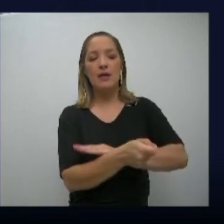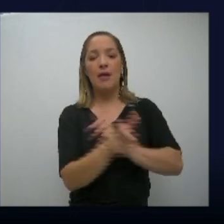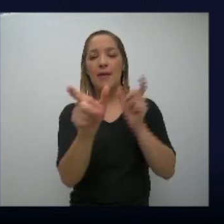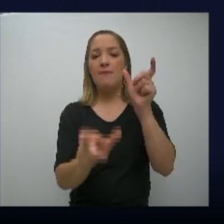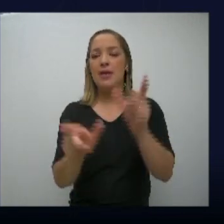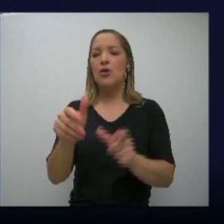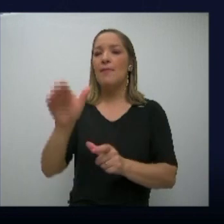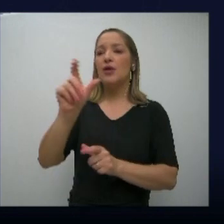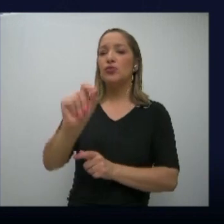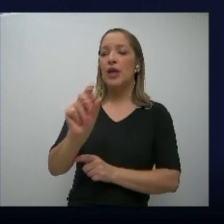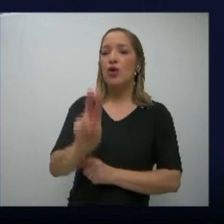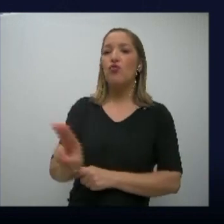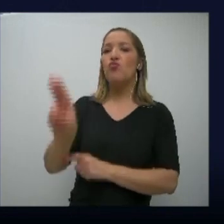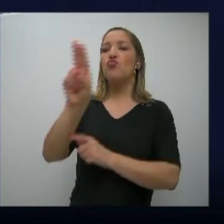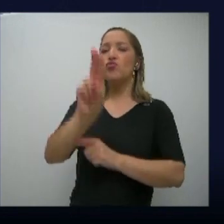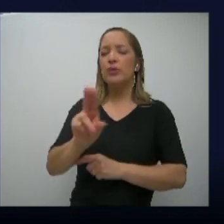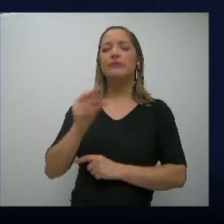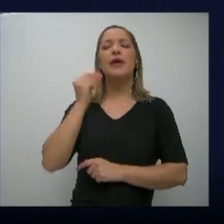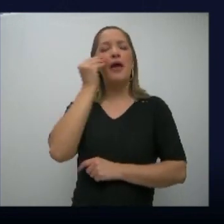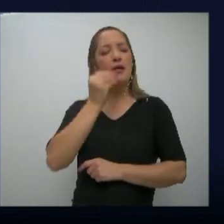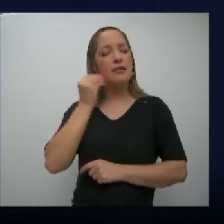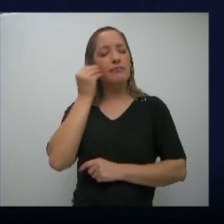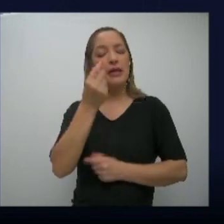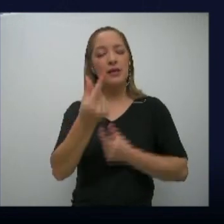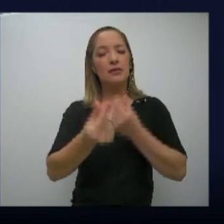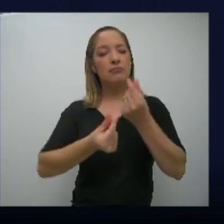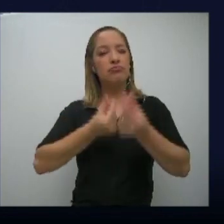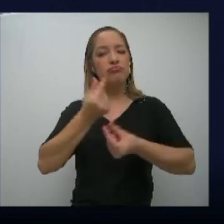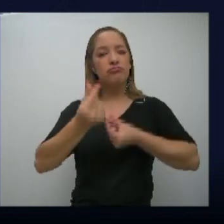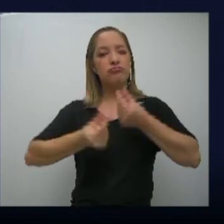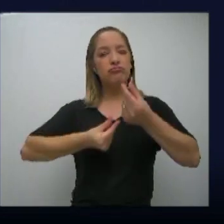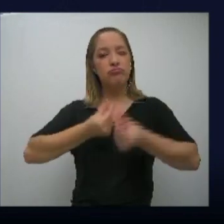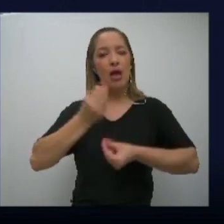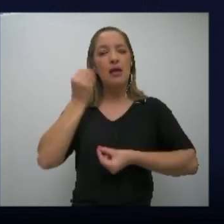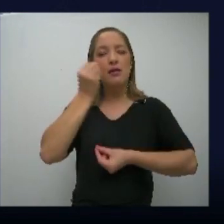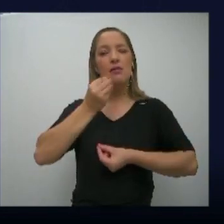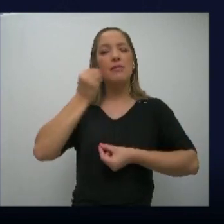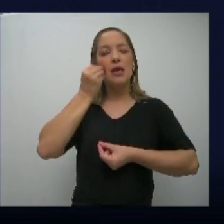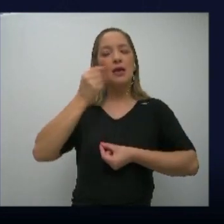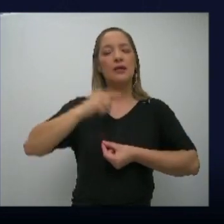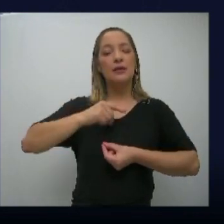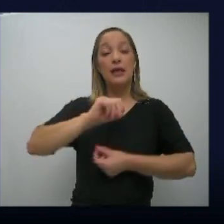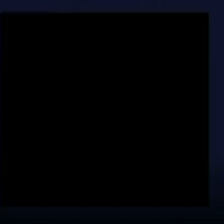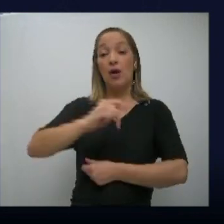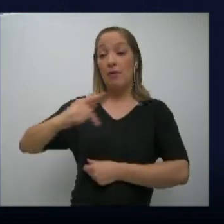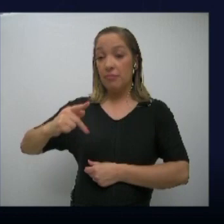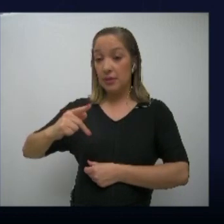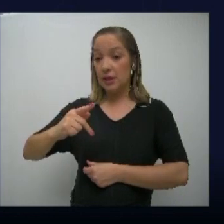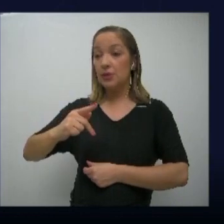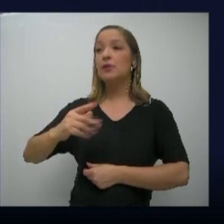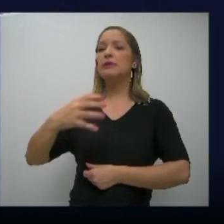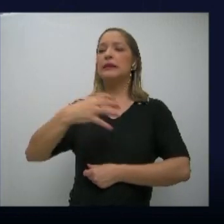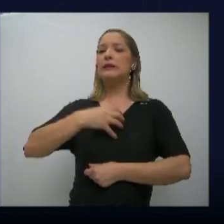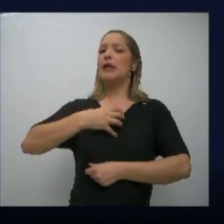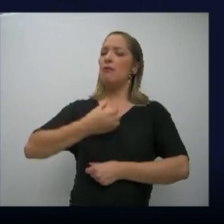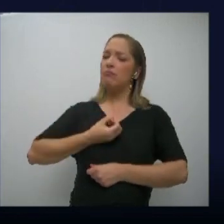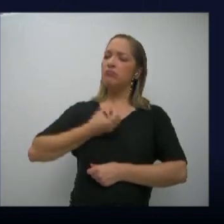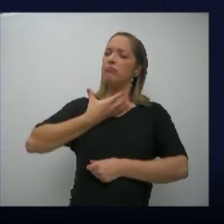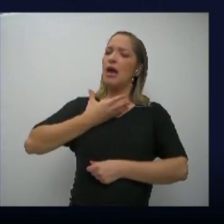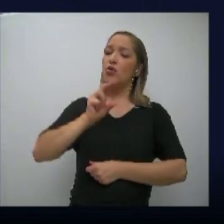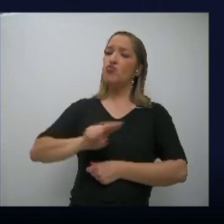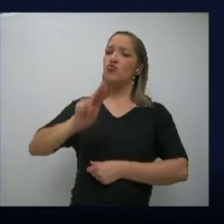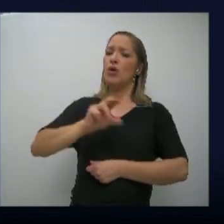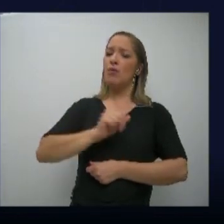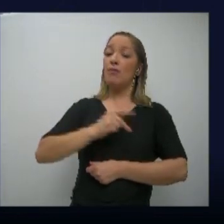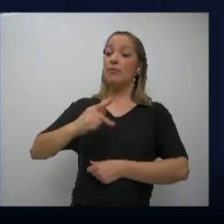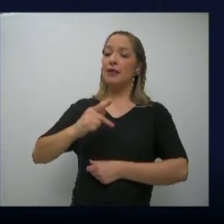mais usando o hospital da experiência líquido ou seja aquela experiência que ela tem um determinado aplicativo que ela se sente bem com aquele aplicativo